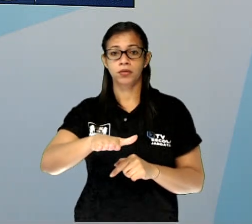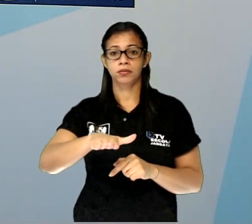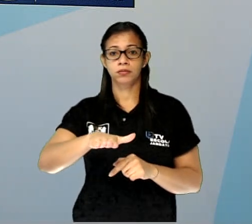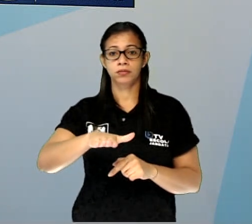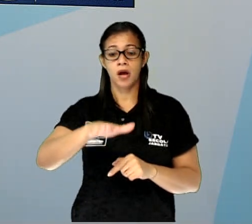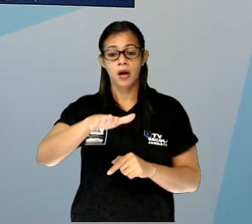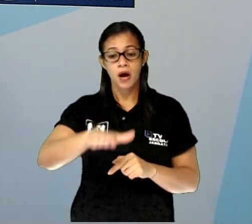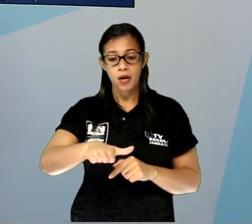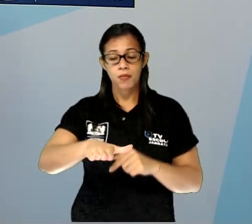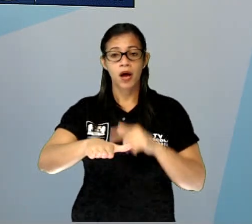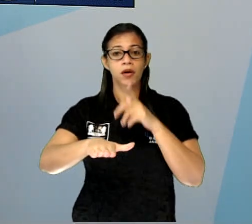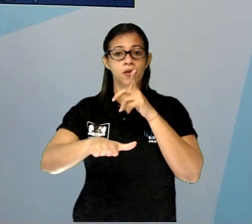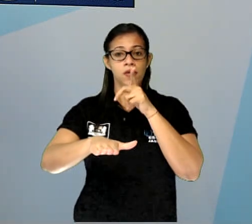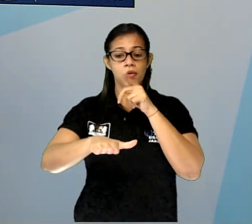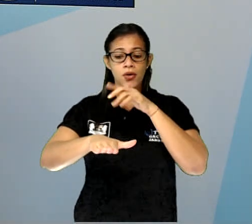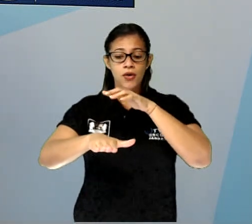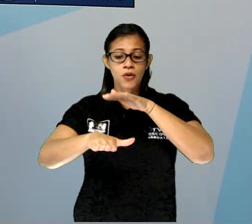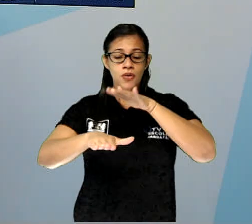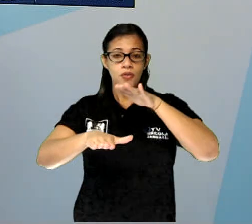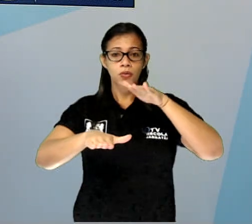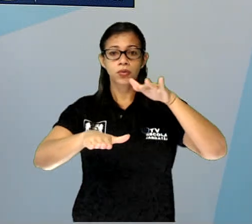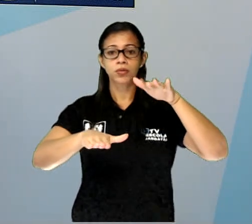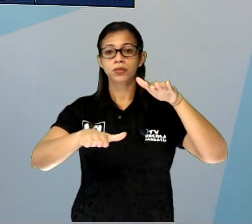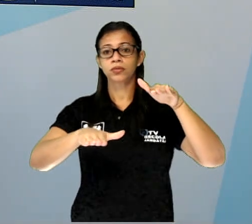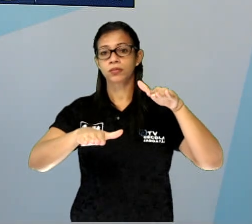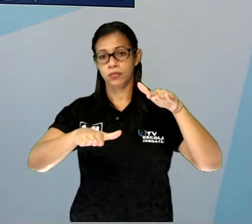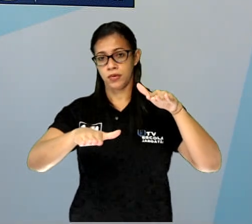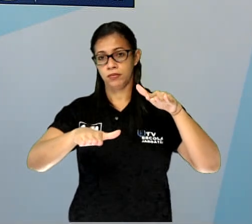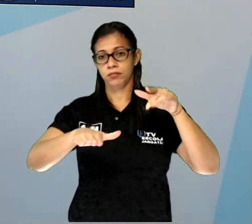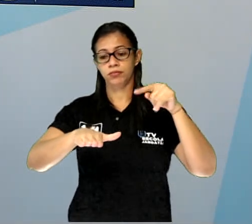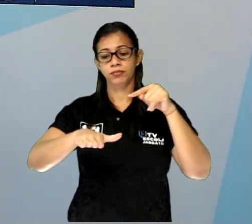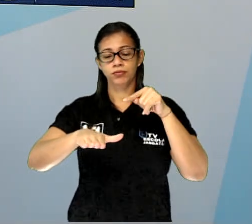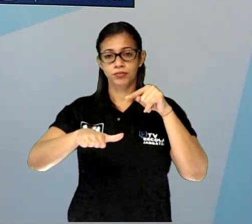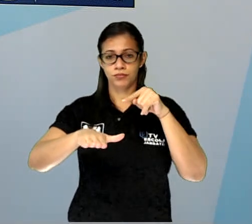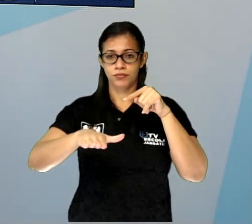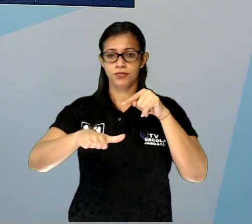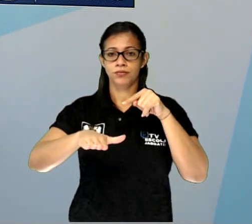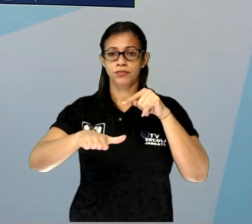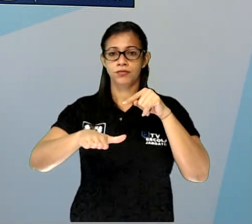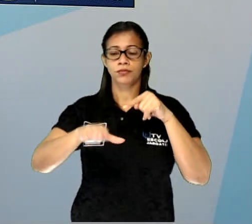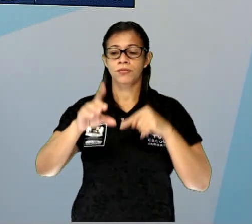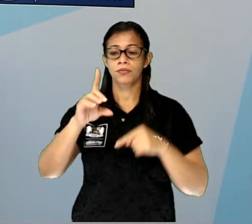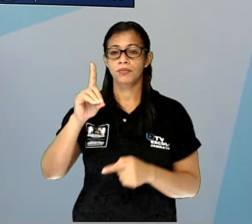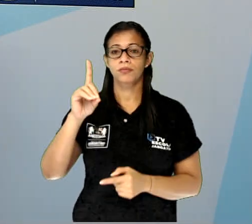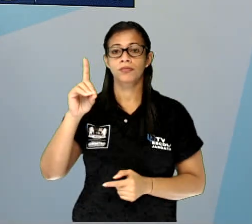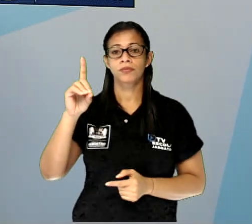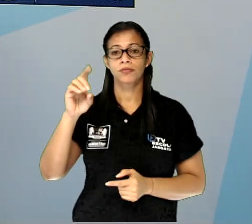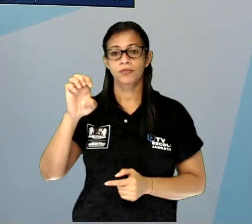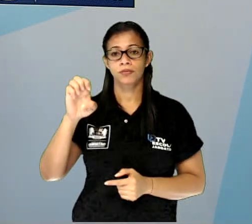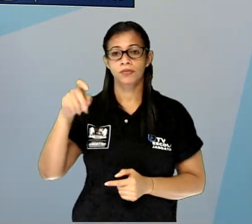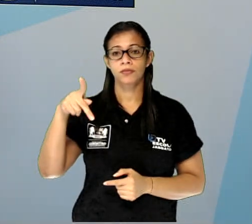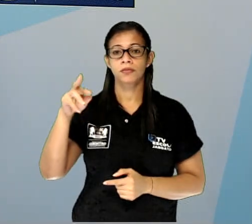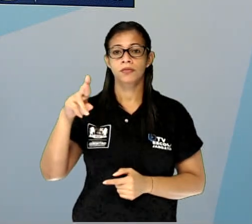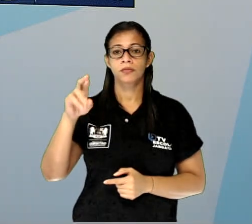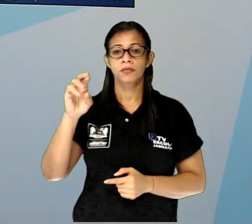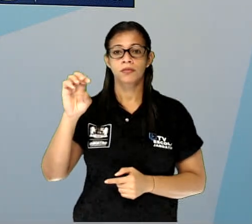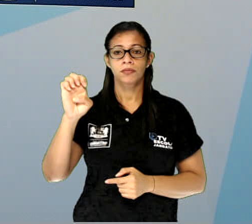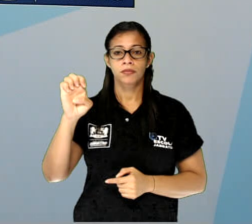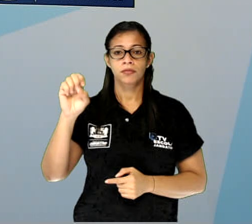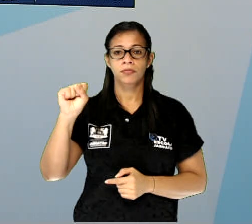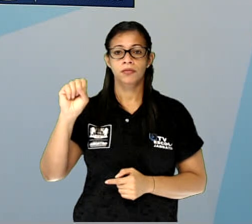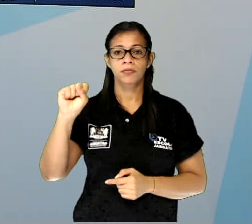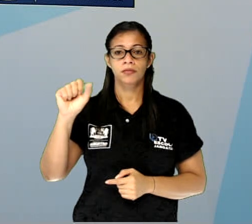continente, se estiver abaixo do nível do mar, nós chamamos de depressão absoluta. São as áreas que